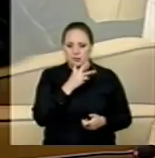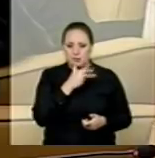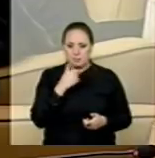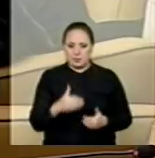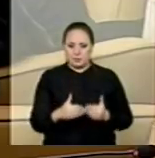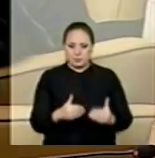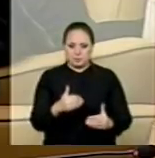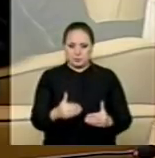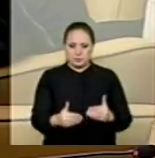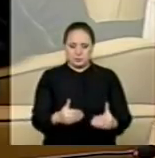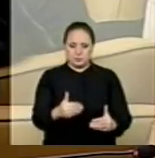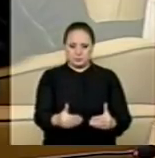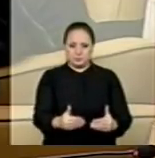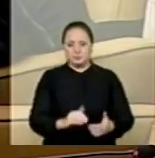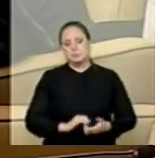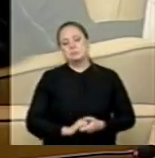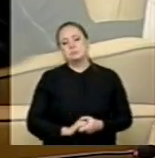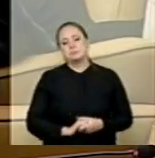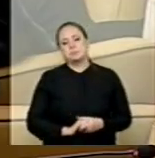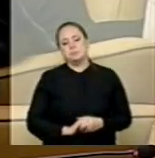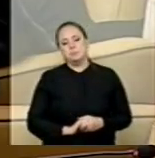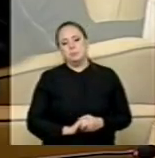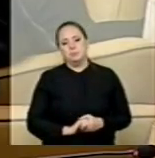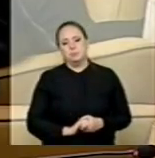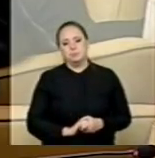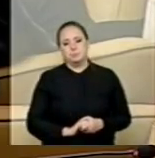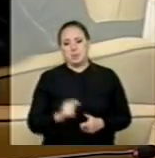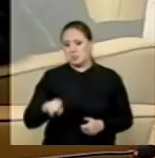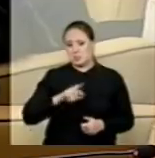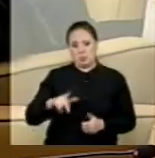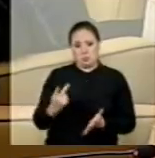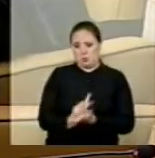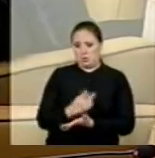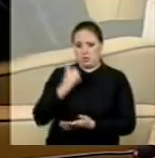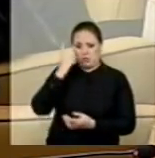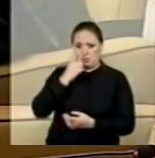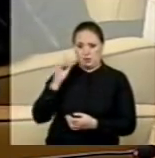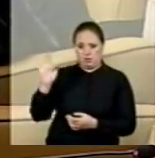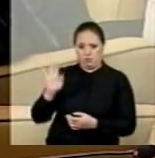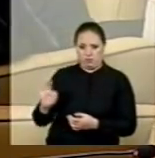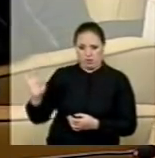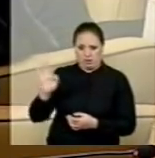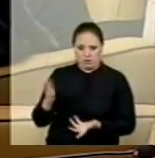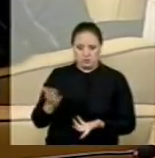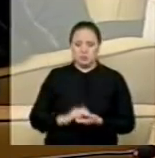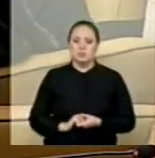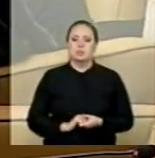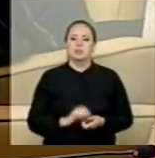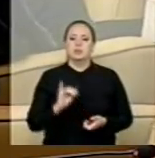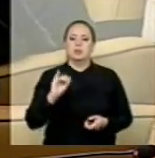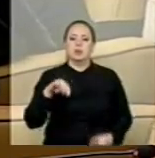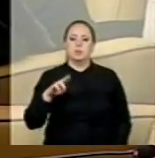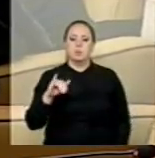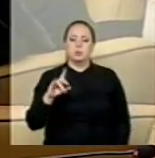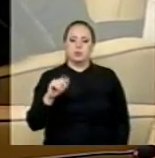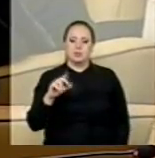Situação não verificada no tocante aos deputados federais. A imunidade formal é caracterizada